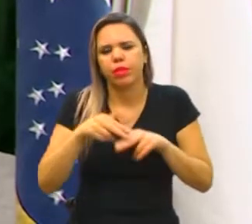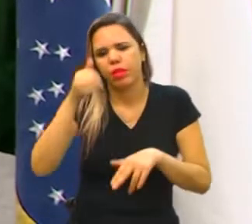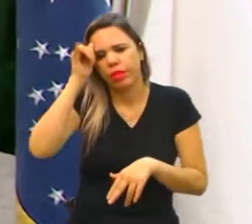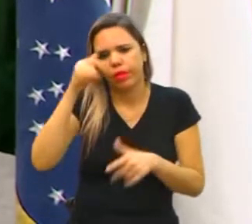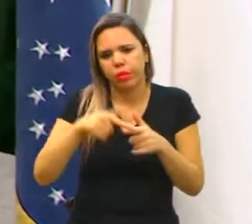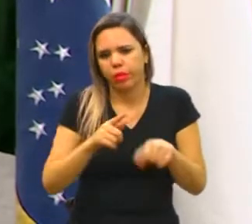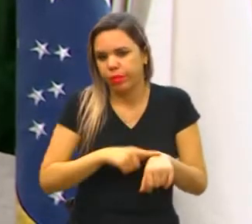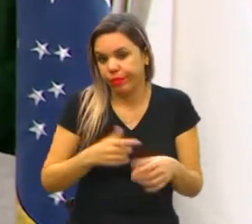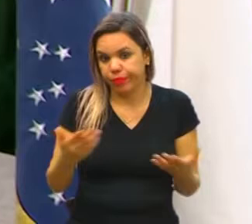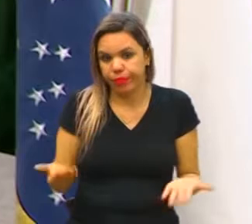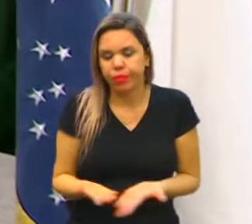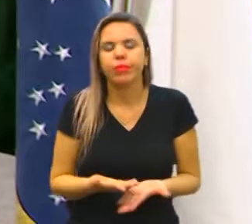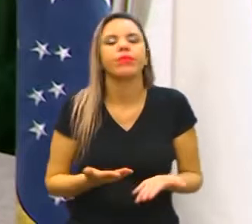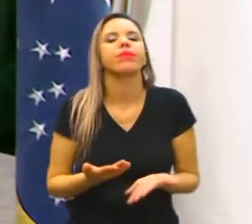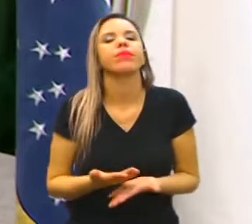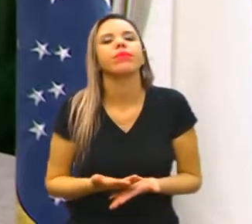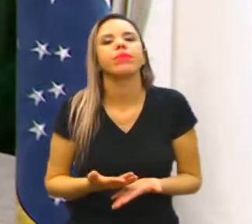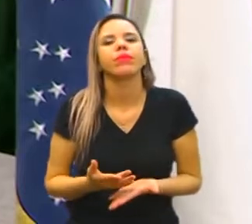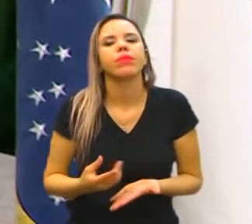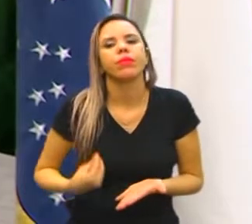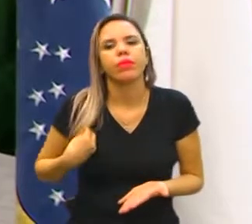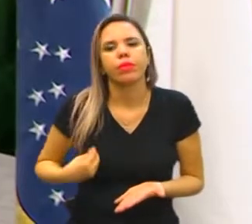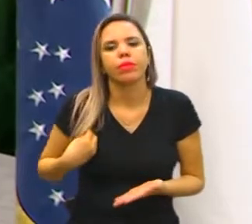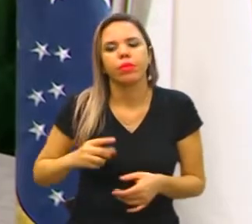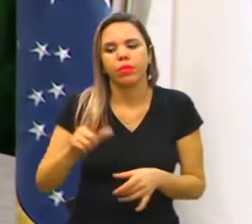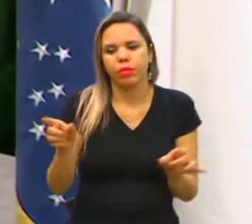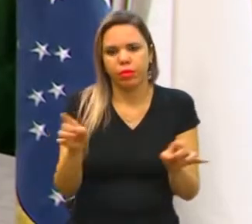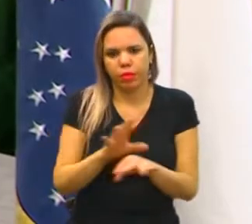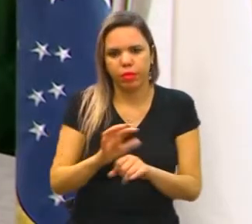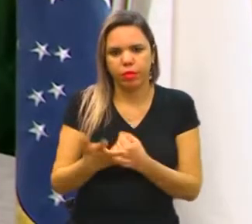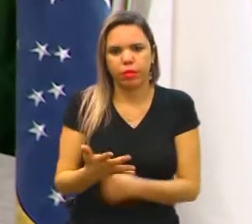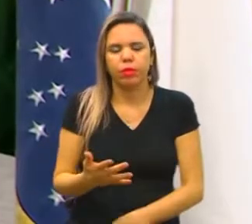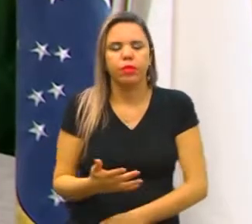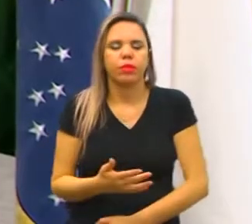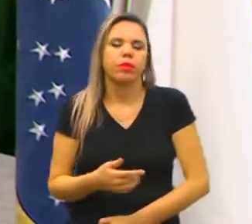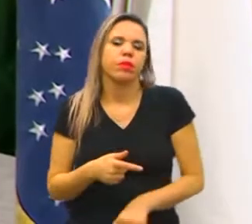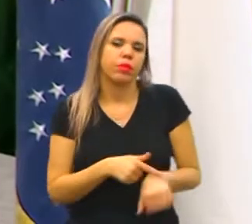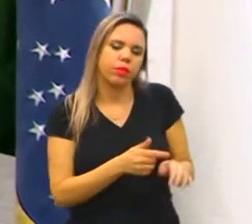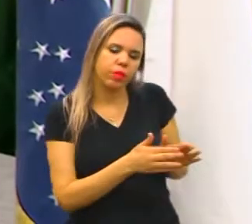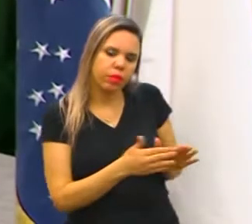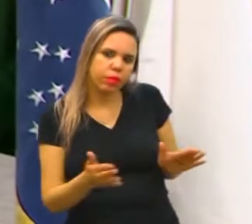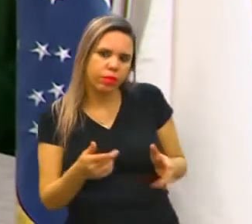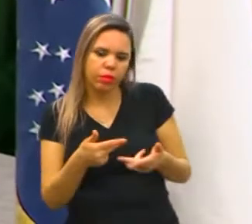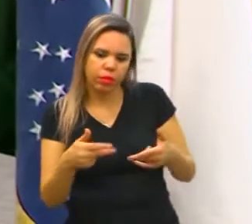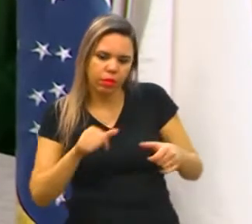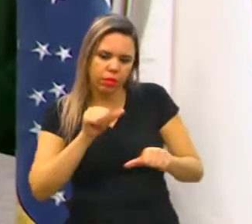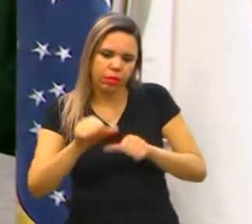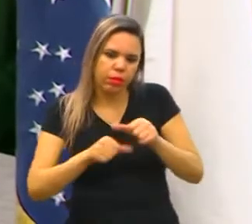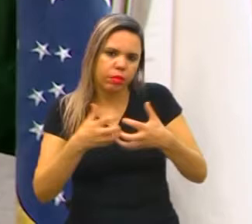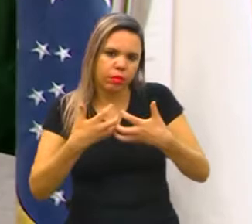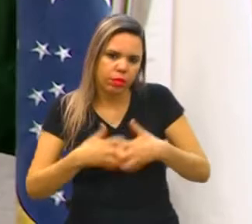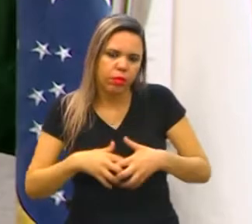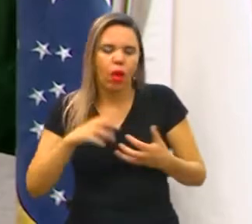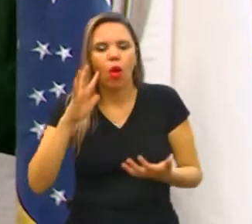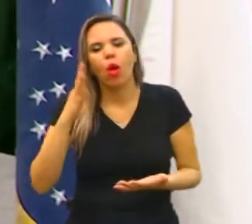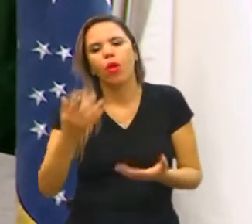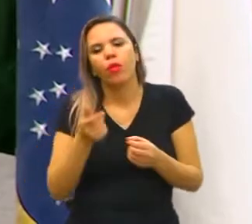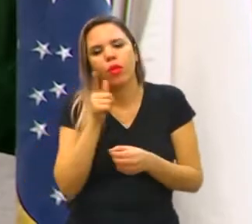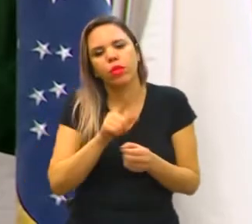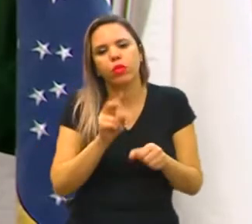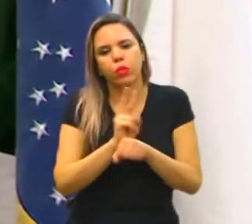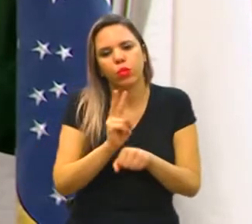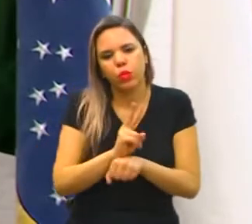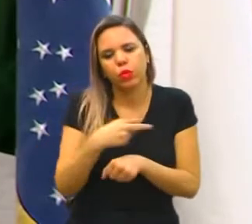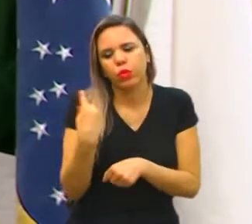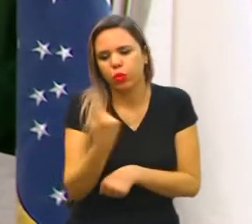precisa combater nesse momento. Além disso, a gente está num momento de pós-pandemia, né? Então várias coisas vão sair ainda de como a gente vai